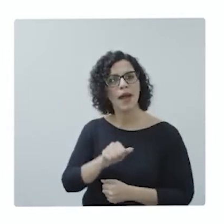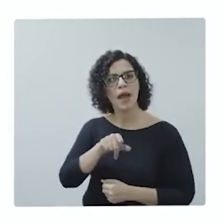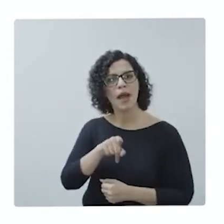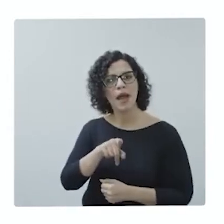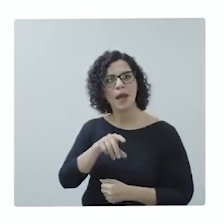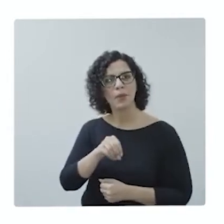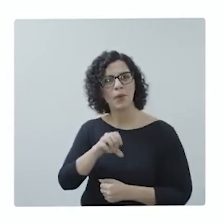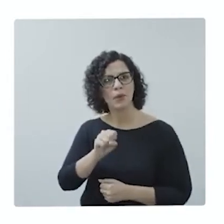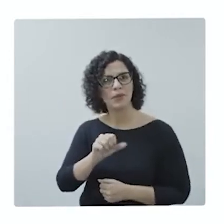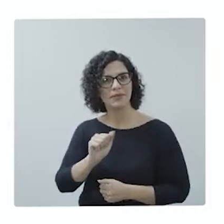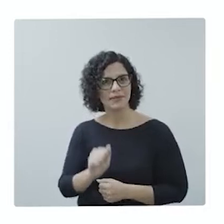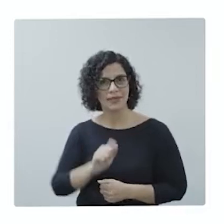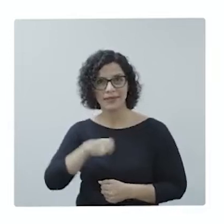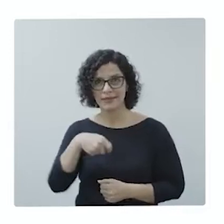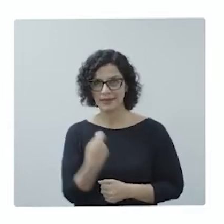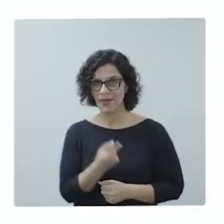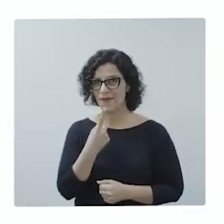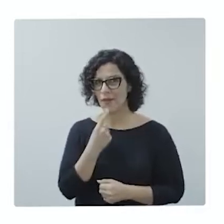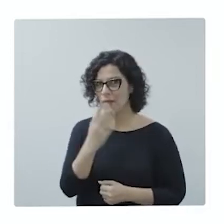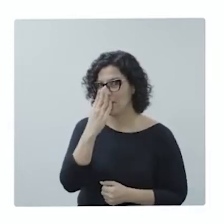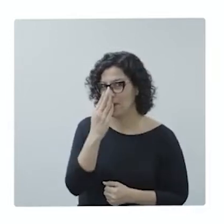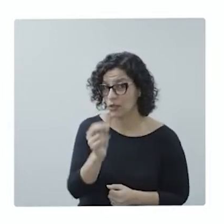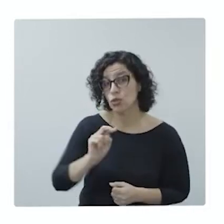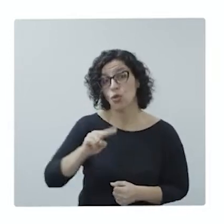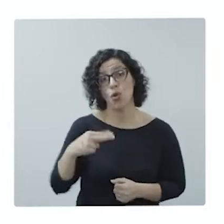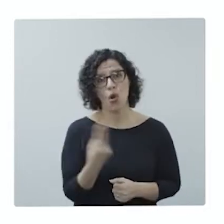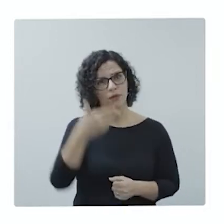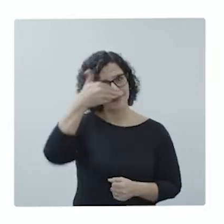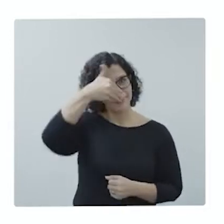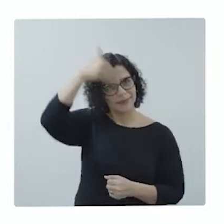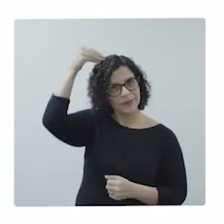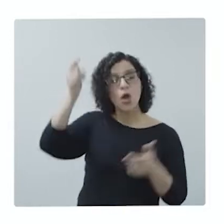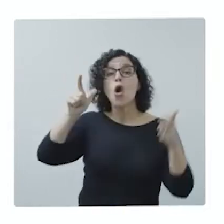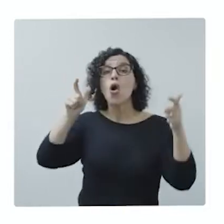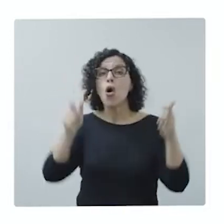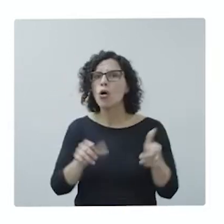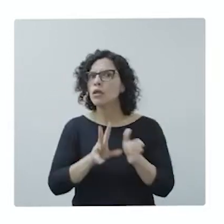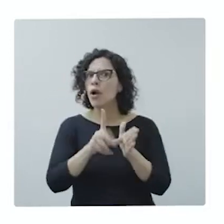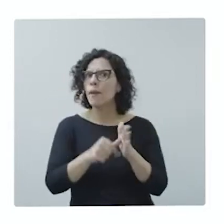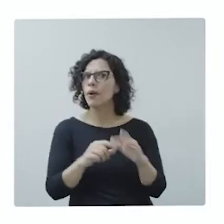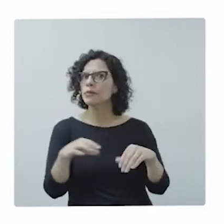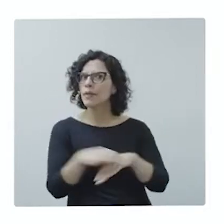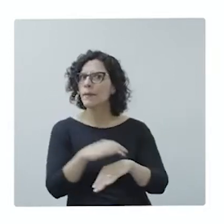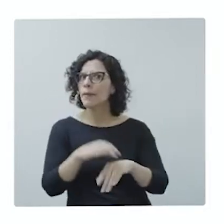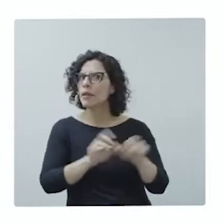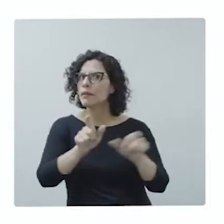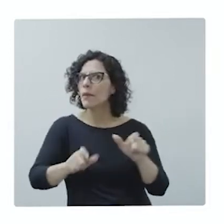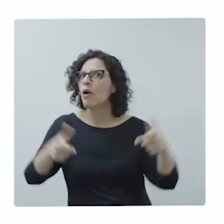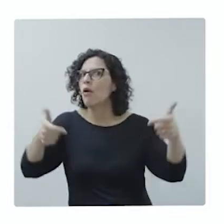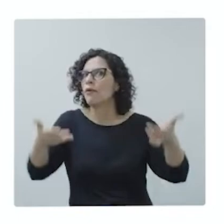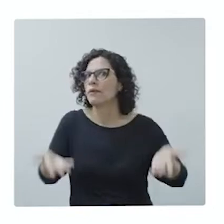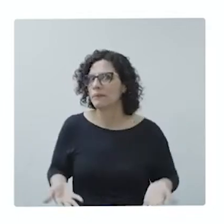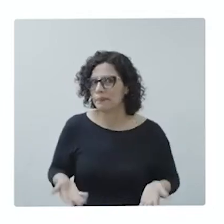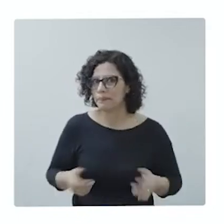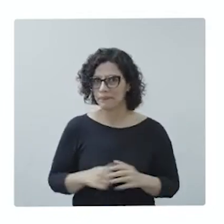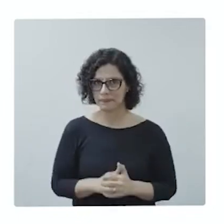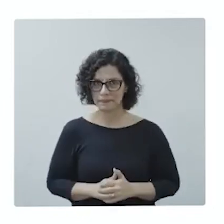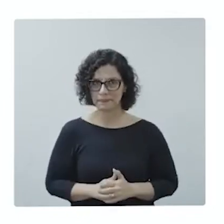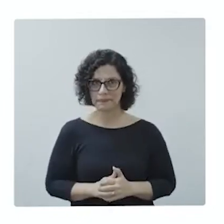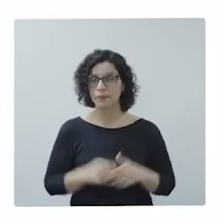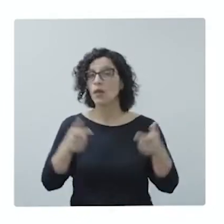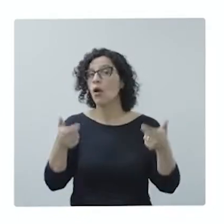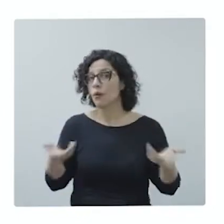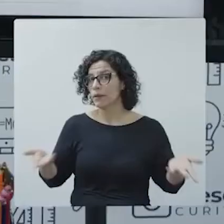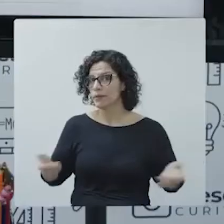raposa. E você está curioso aí para saber aonde que a raposa roubou os calçados